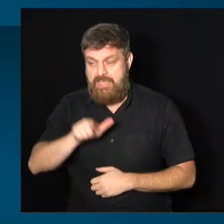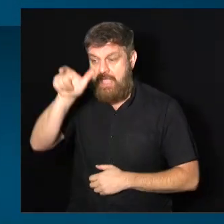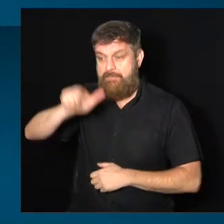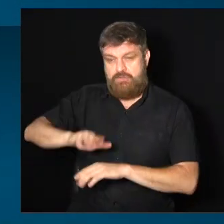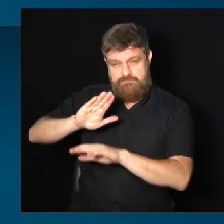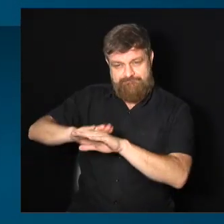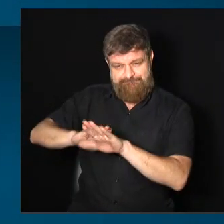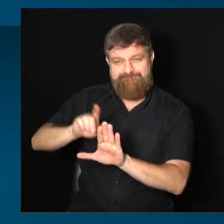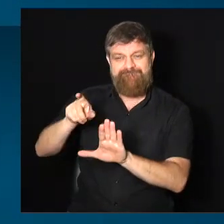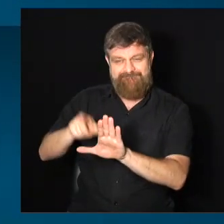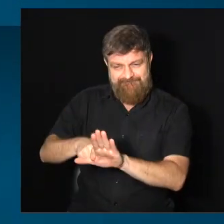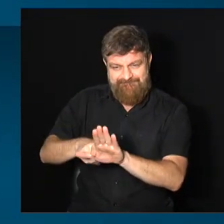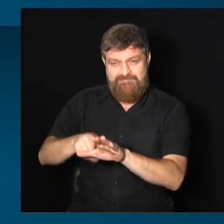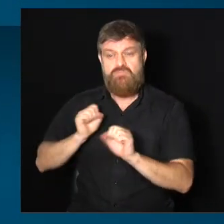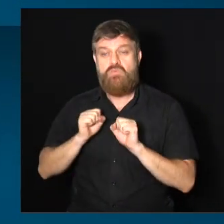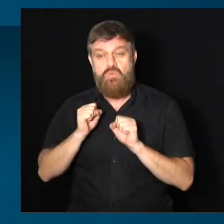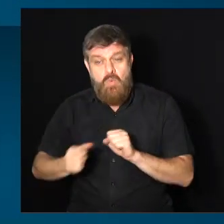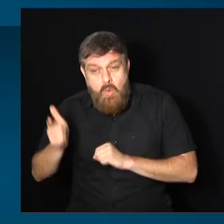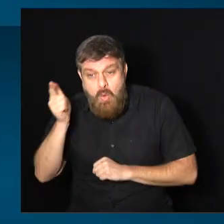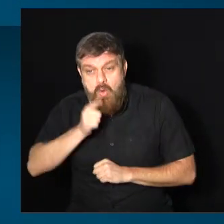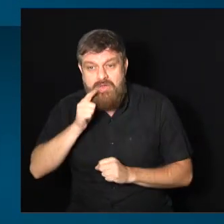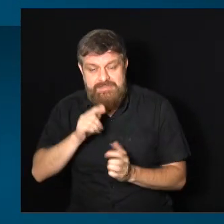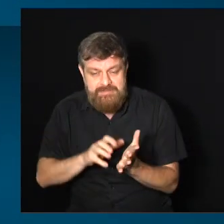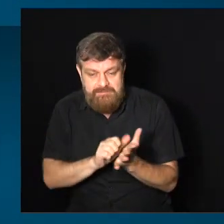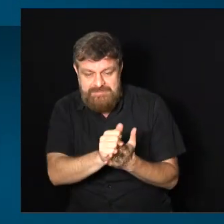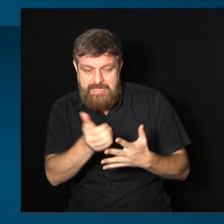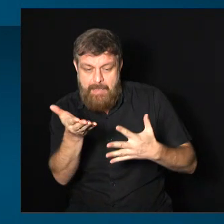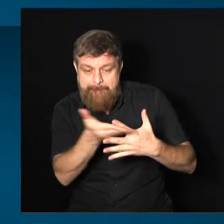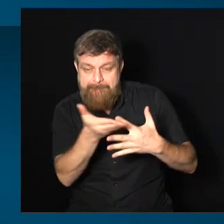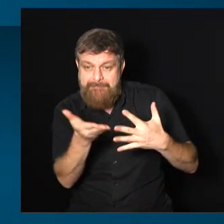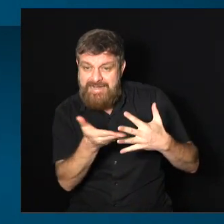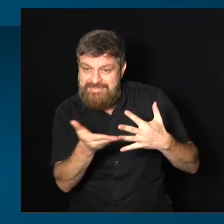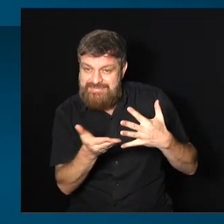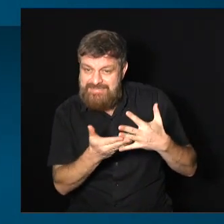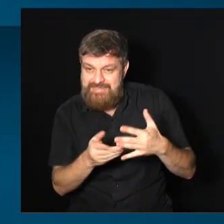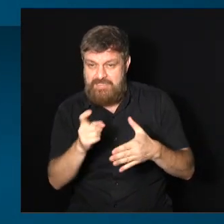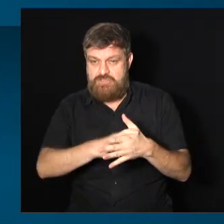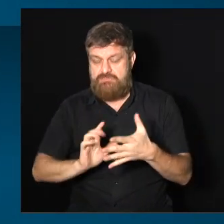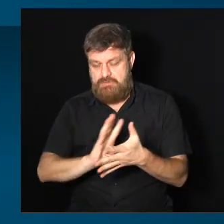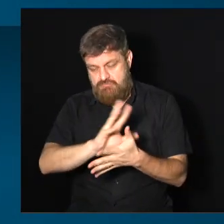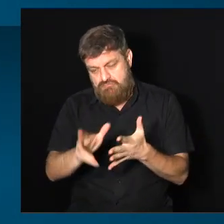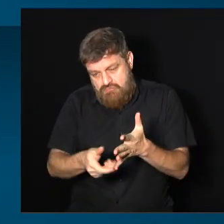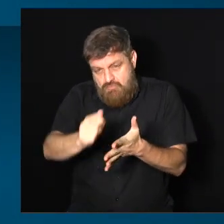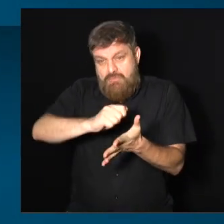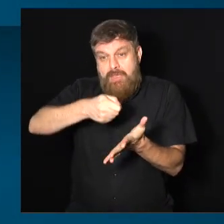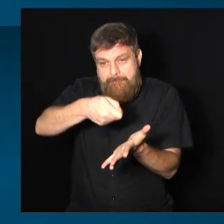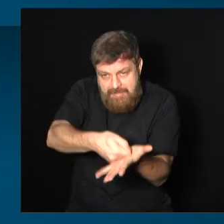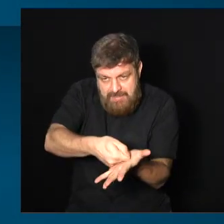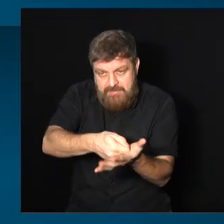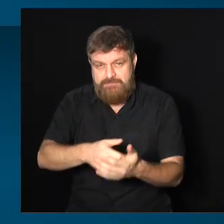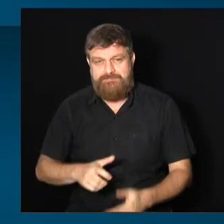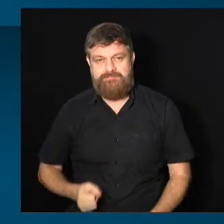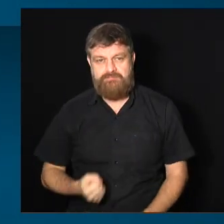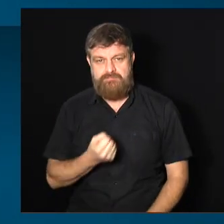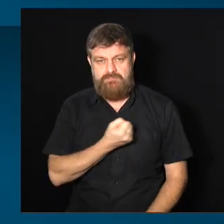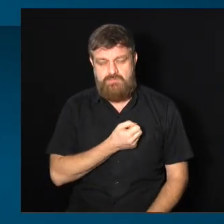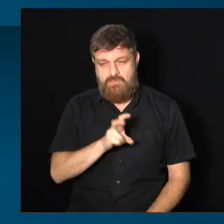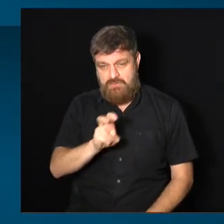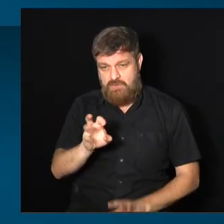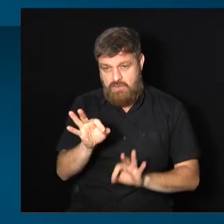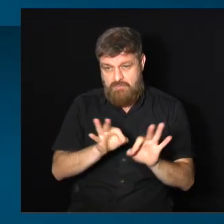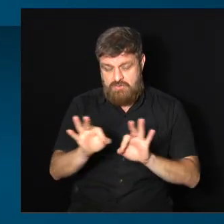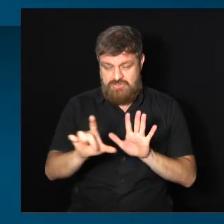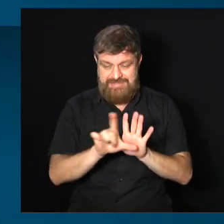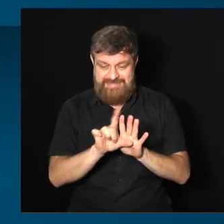próprio devedor, possam formalizar o parcelamento. O item 5 é a segunda discussão do substitutivo total